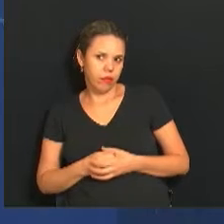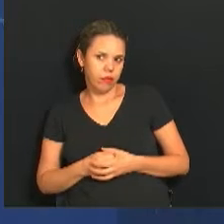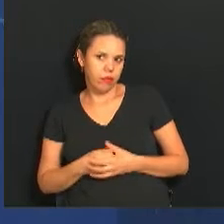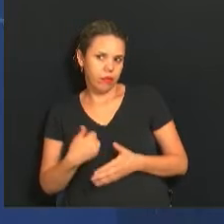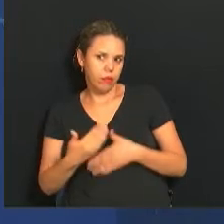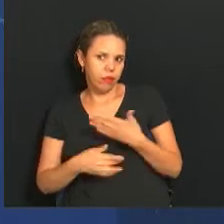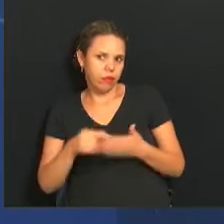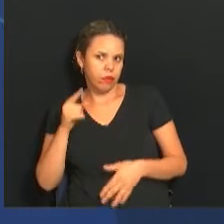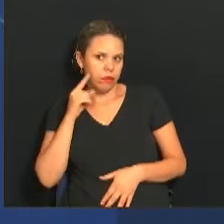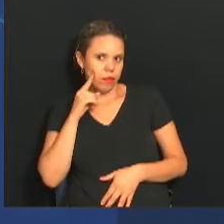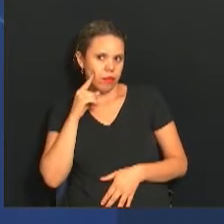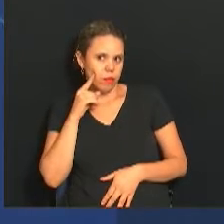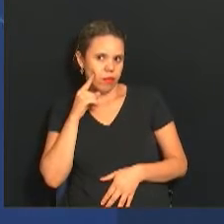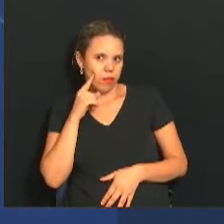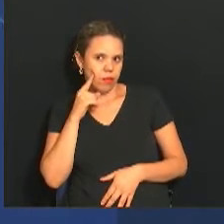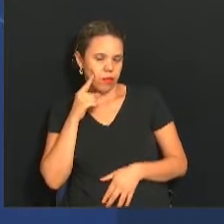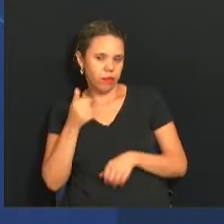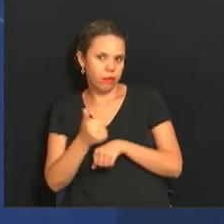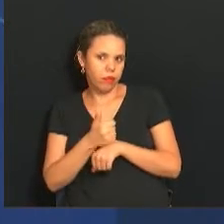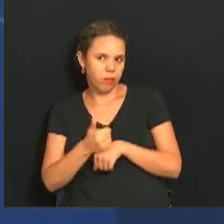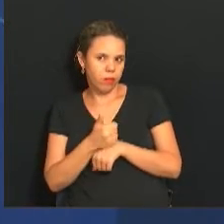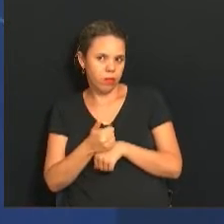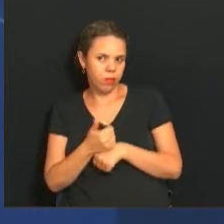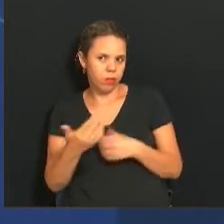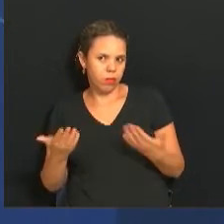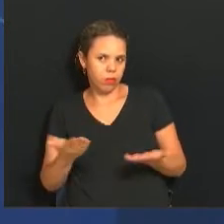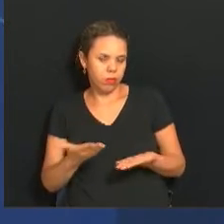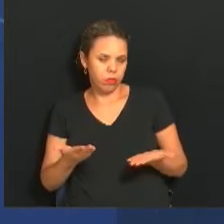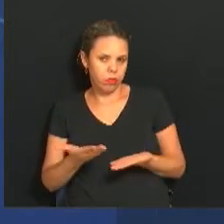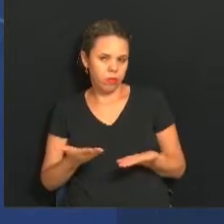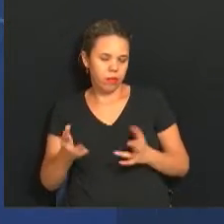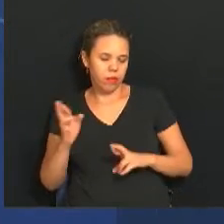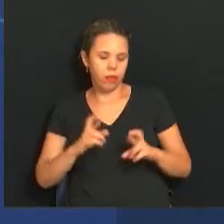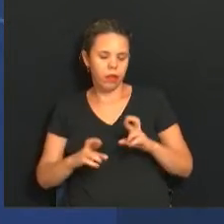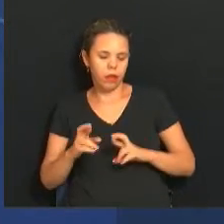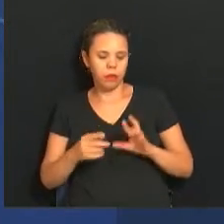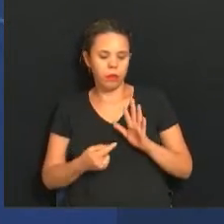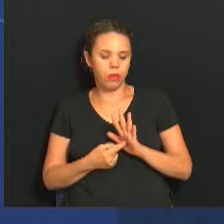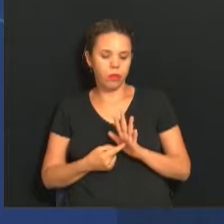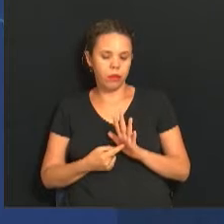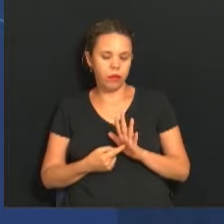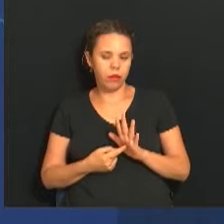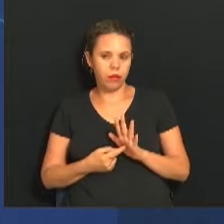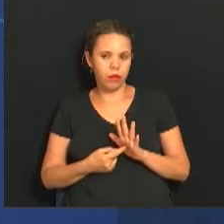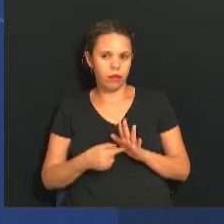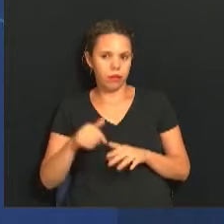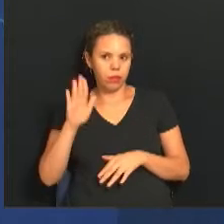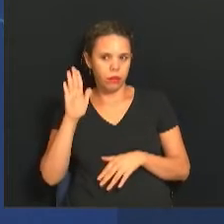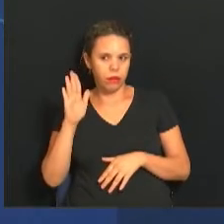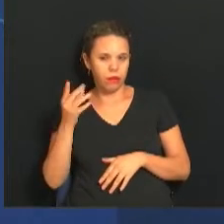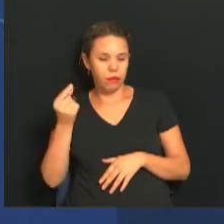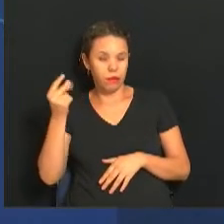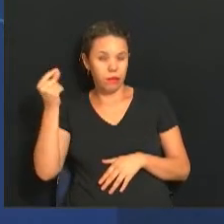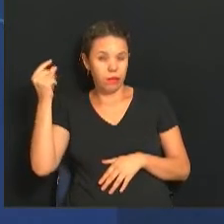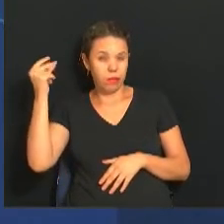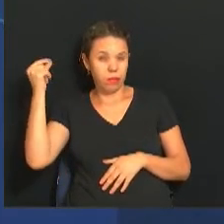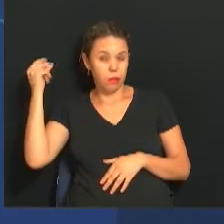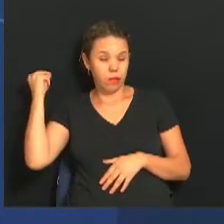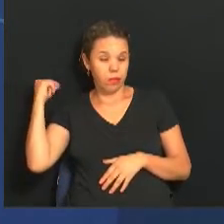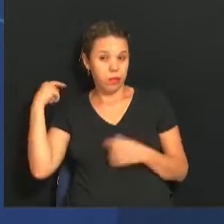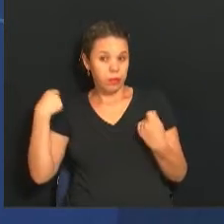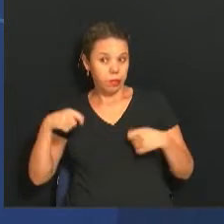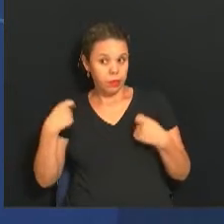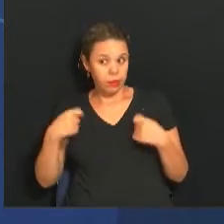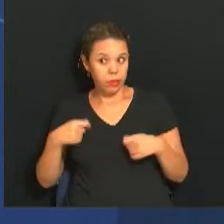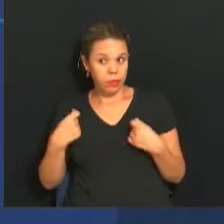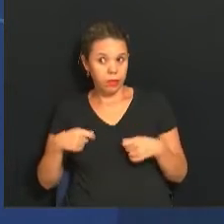dia, as funções de um trabalhador. E hoje nós vamos mostrar uma das profissões mais antigas e que precisa